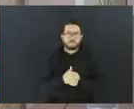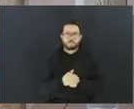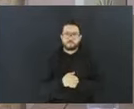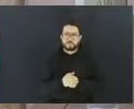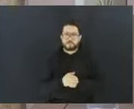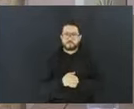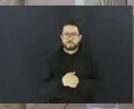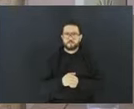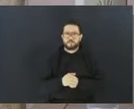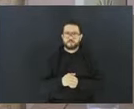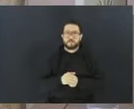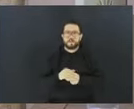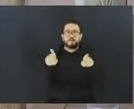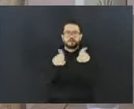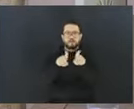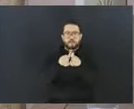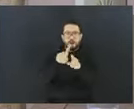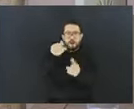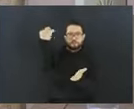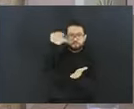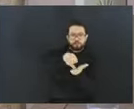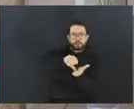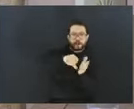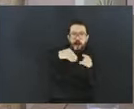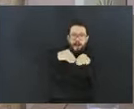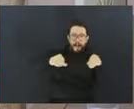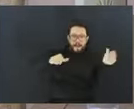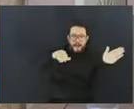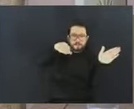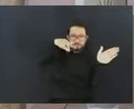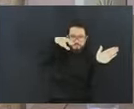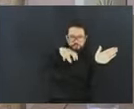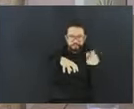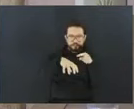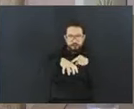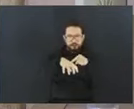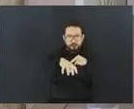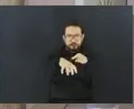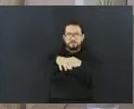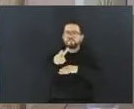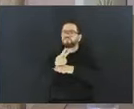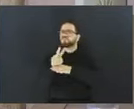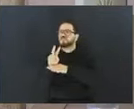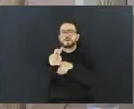na areia, o Corpo de Bombeiros nos ajudou na distribuição de pulseirinhas para